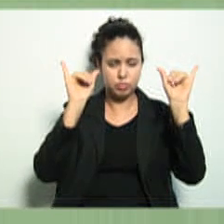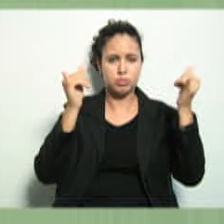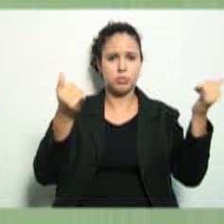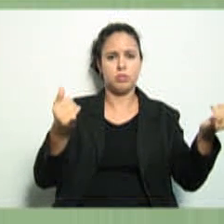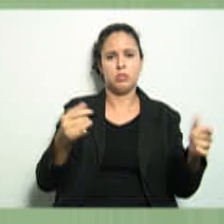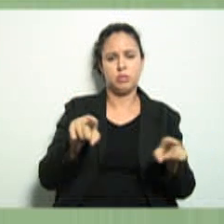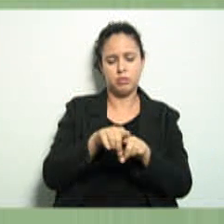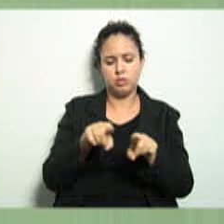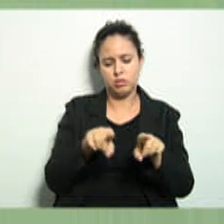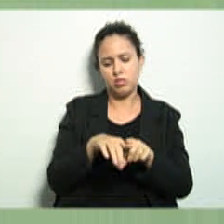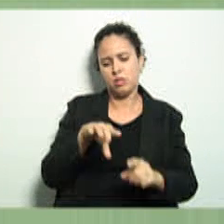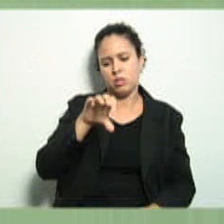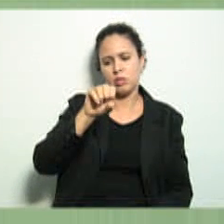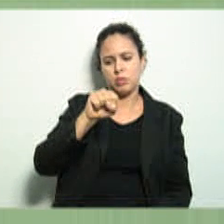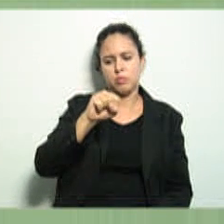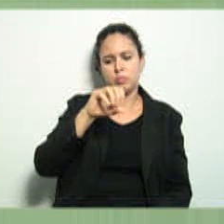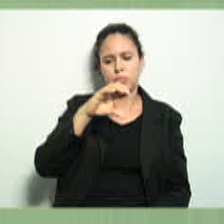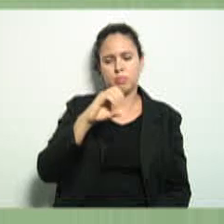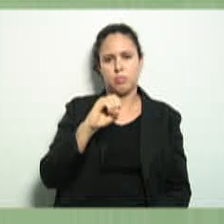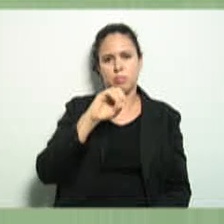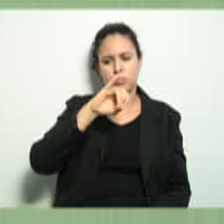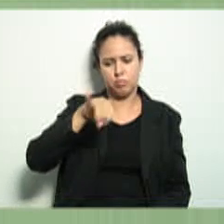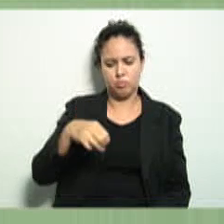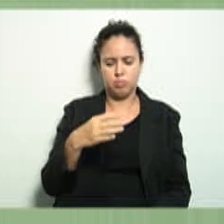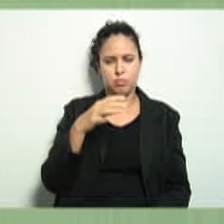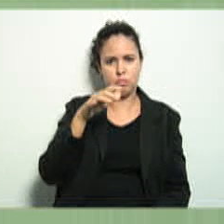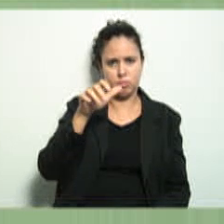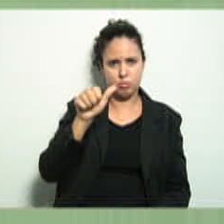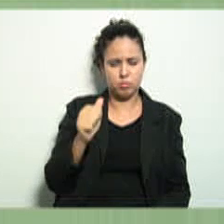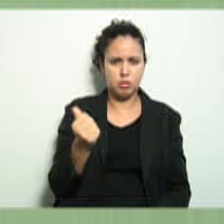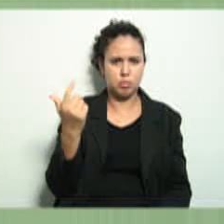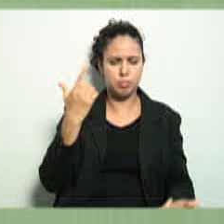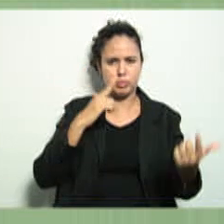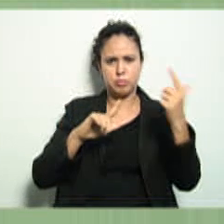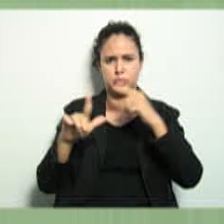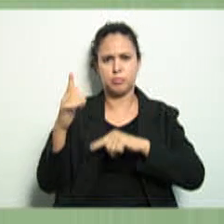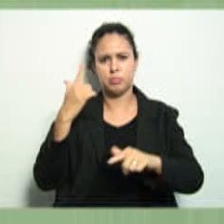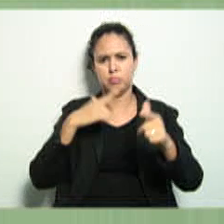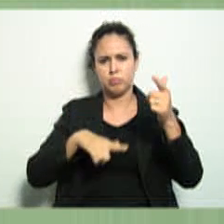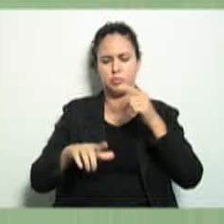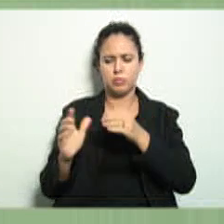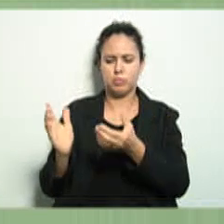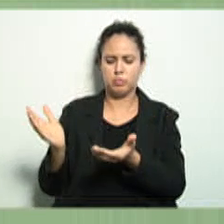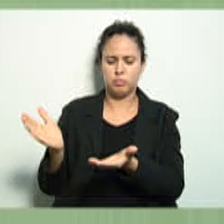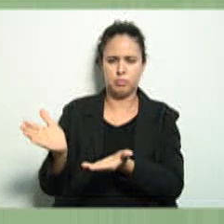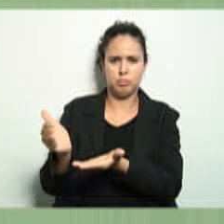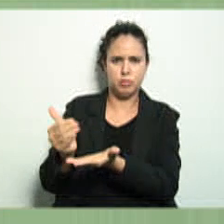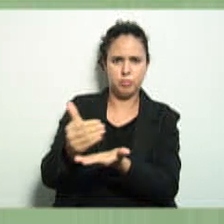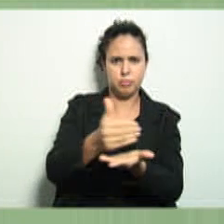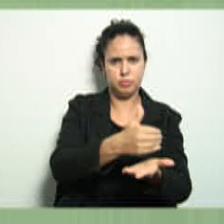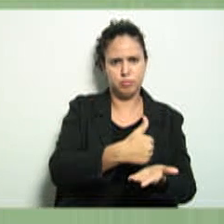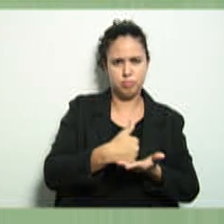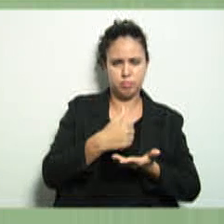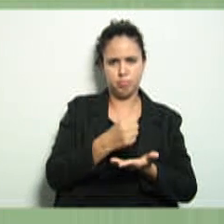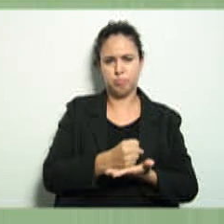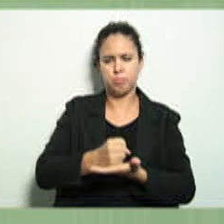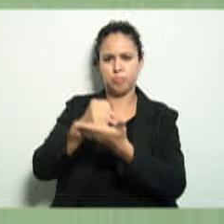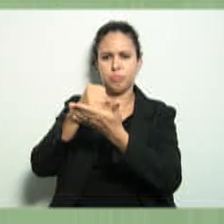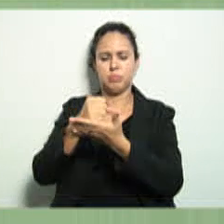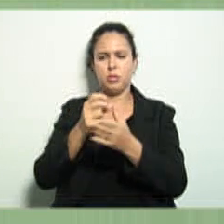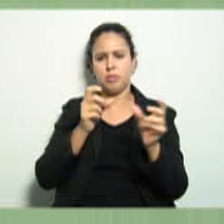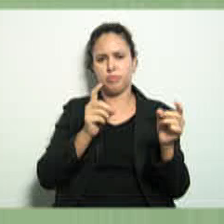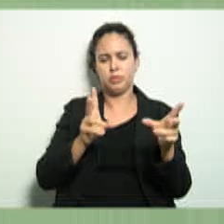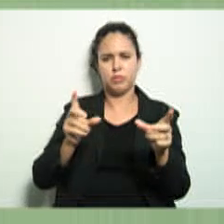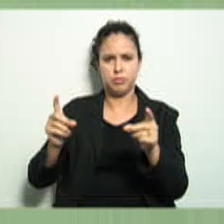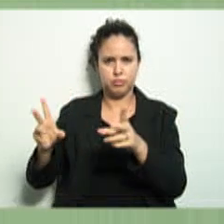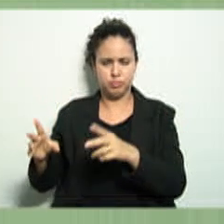principais produtos de exportação, carne bovina e soja. que em termos percentuais